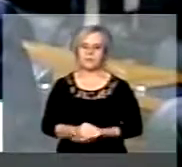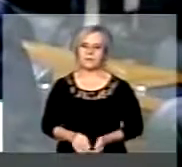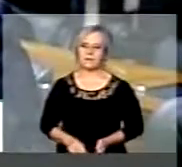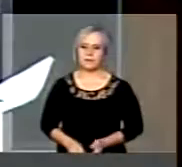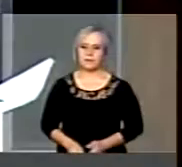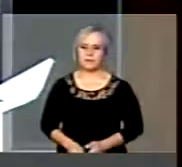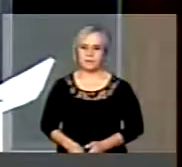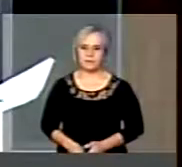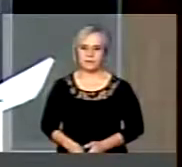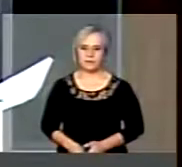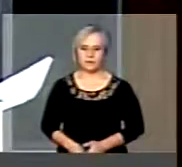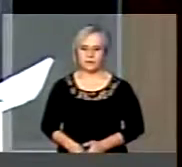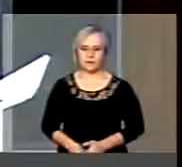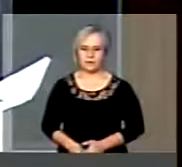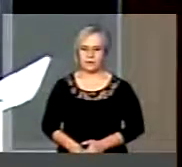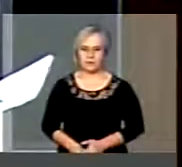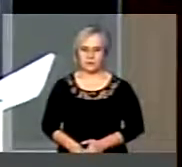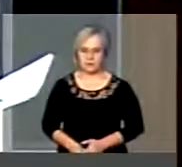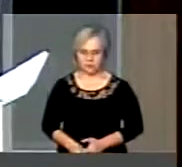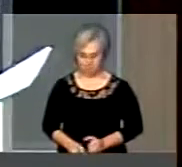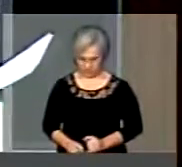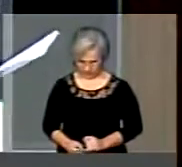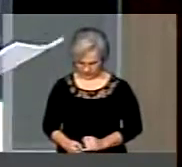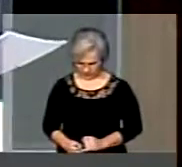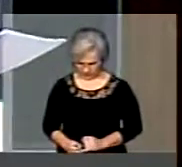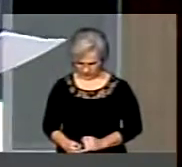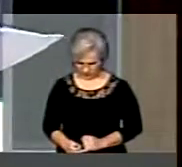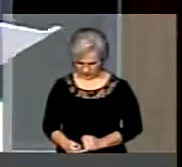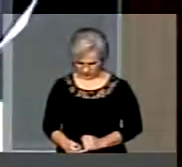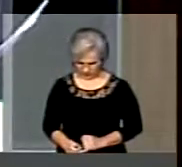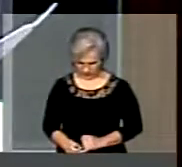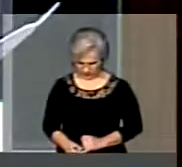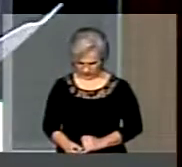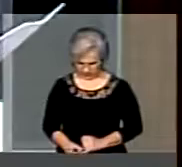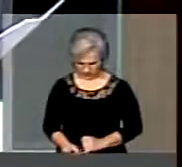permissão e parabéns a Vossa Excelência. Sejam todos bem-vindos.